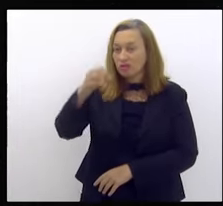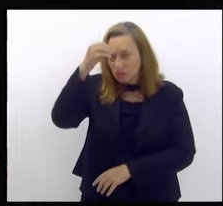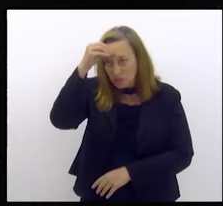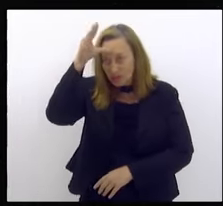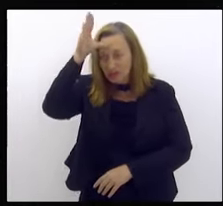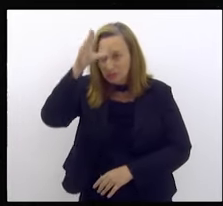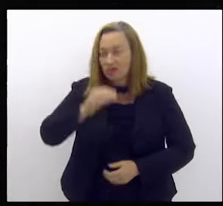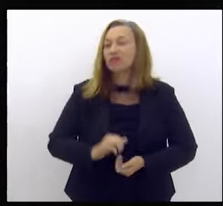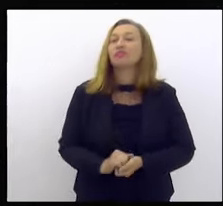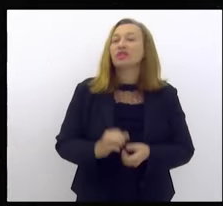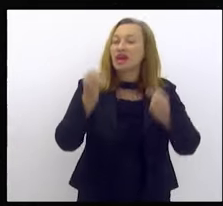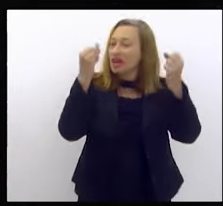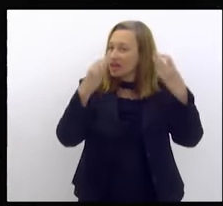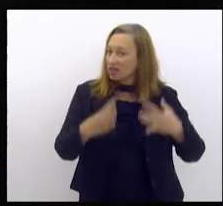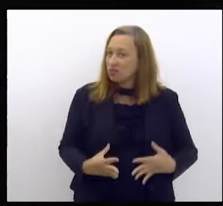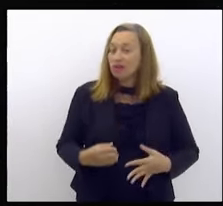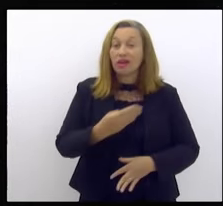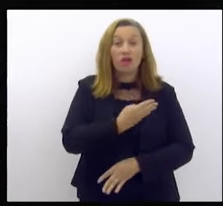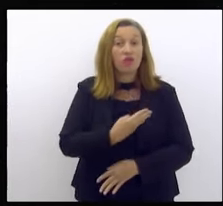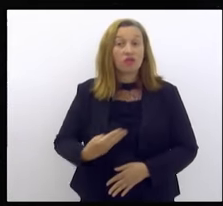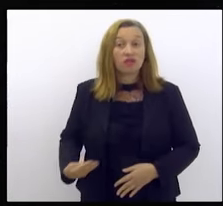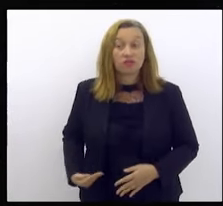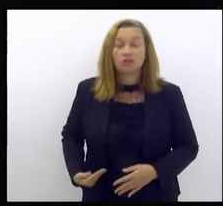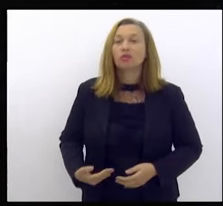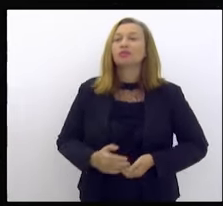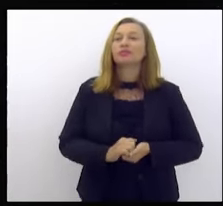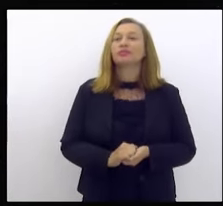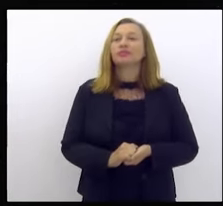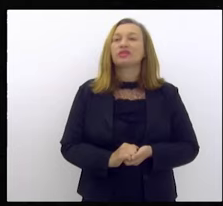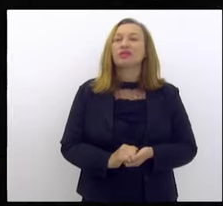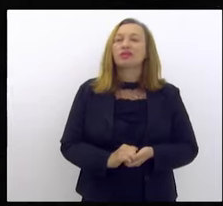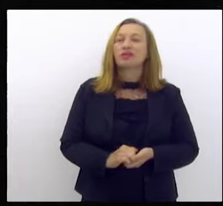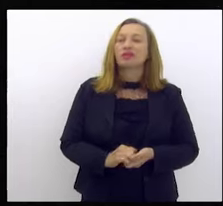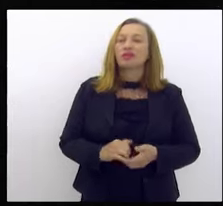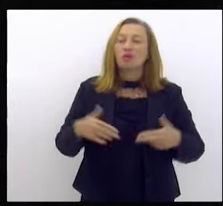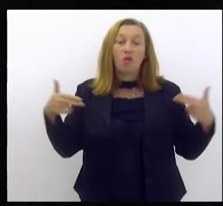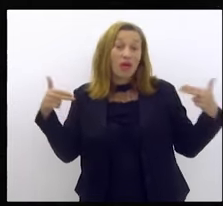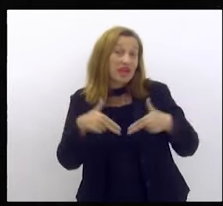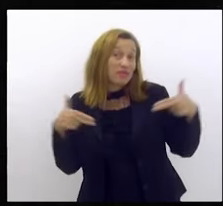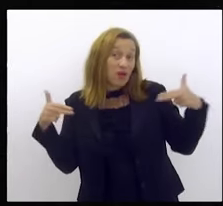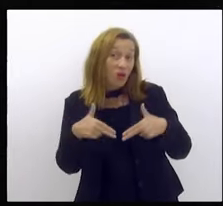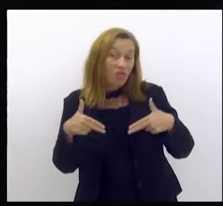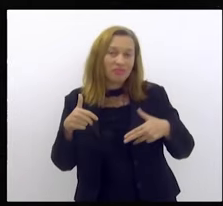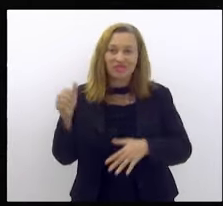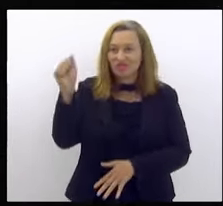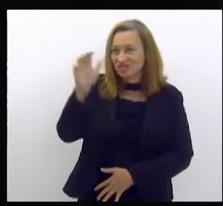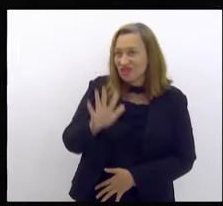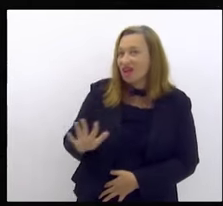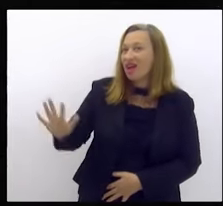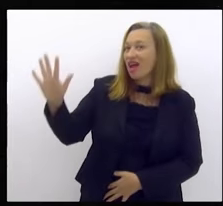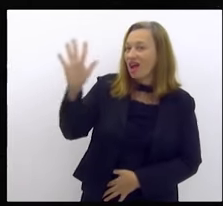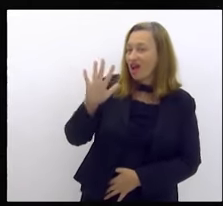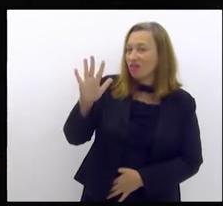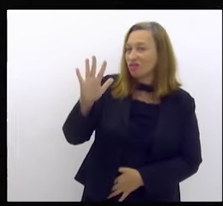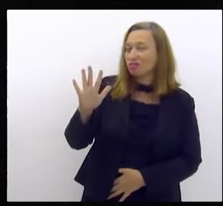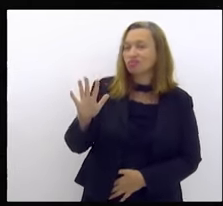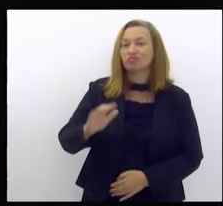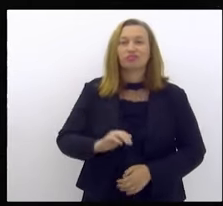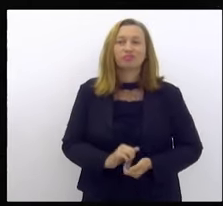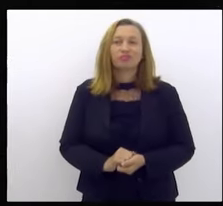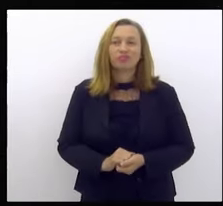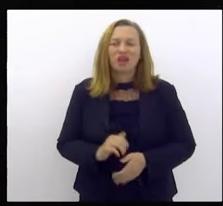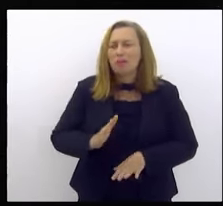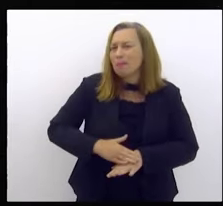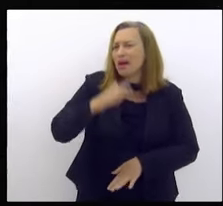conhecimento, é explicar, governador, que o rap, o hip-hop no geral, e seus elementos, é